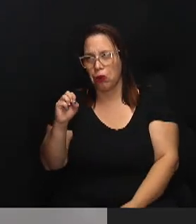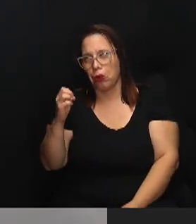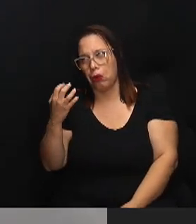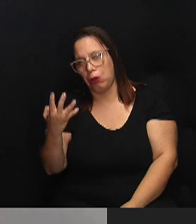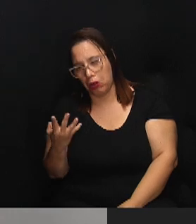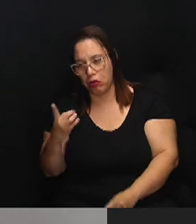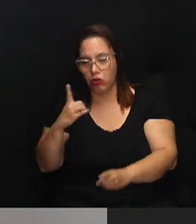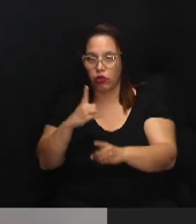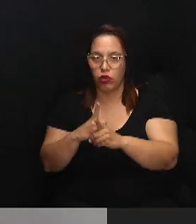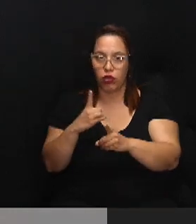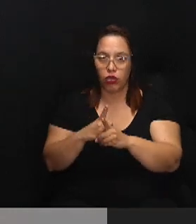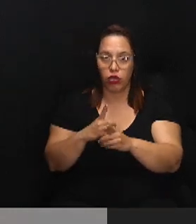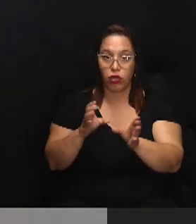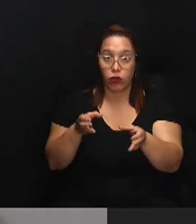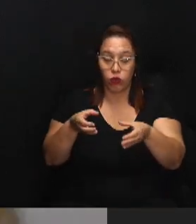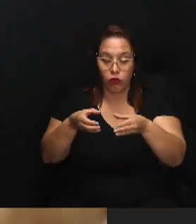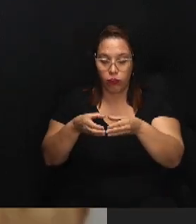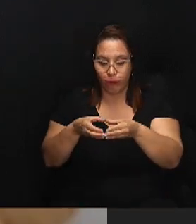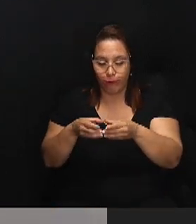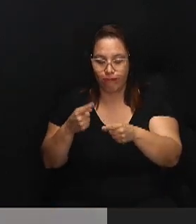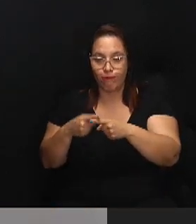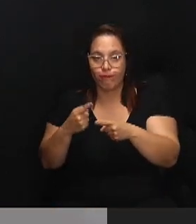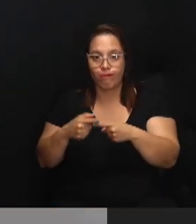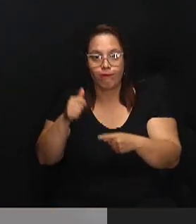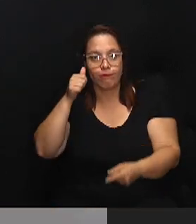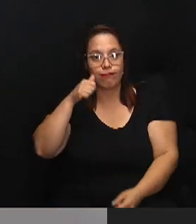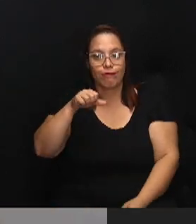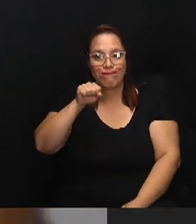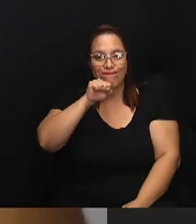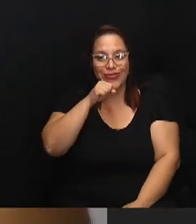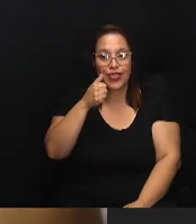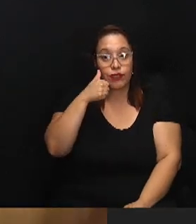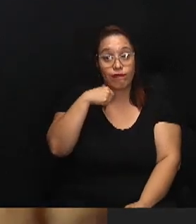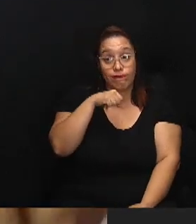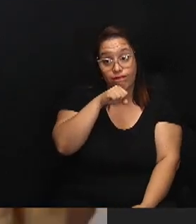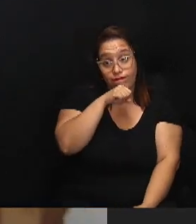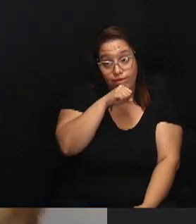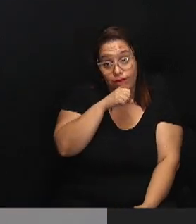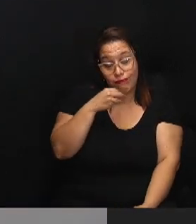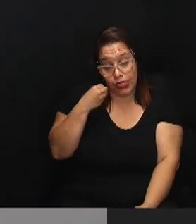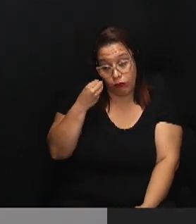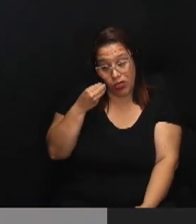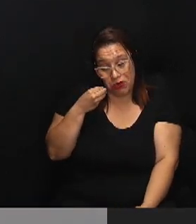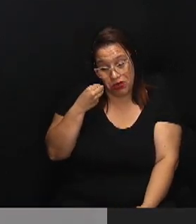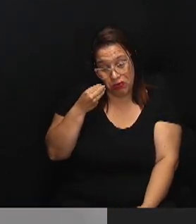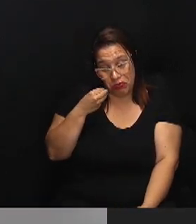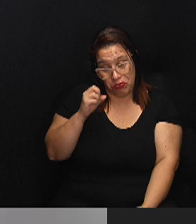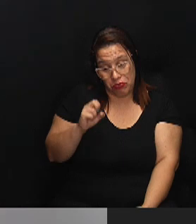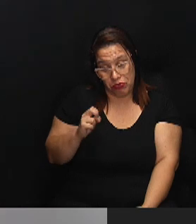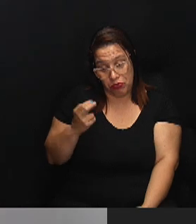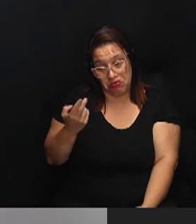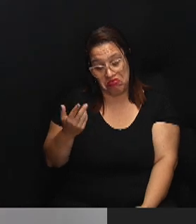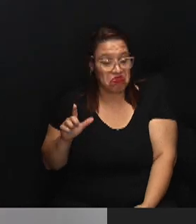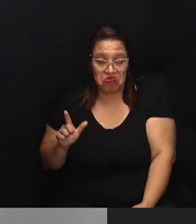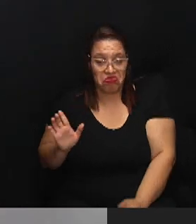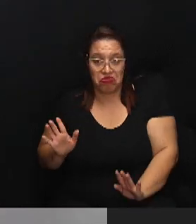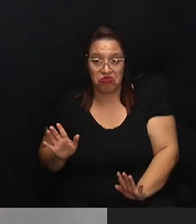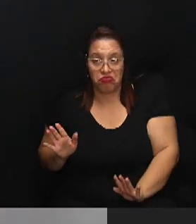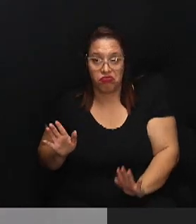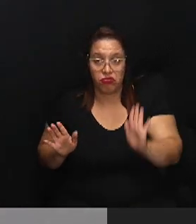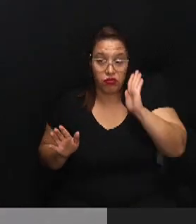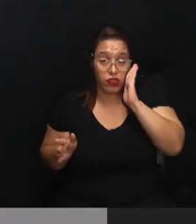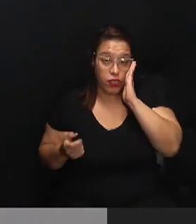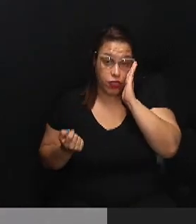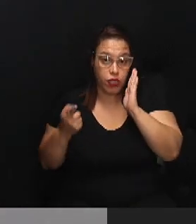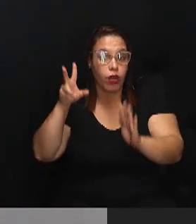de colocá-los no grupo, porque há mães e há mães, né? Tem mães mais fragilizadas, outras nem tanto, então a gente